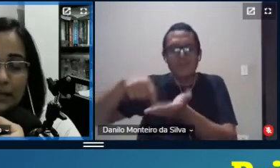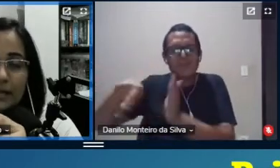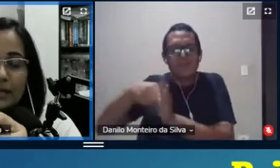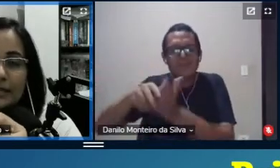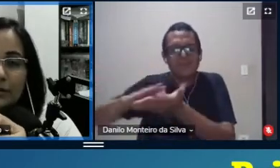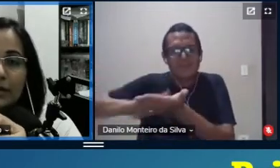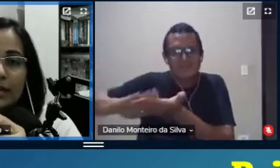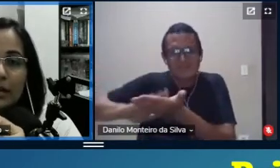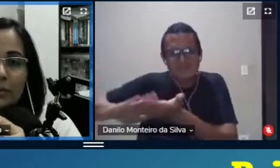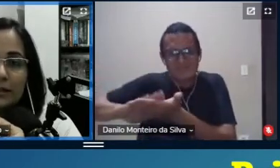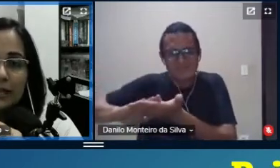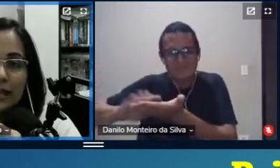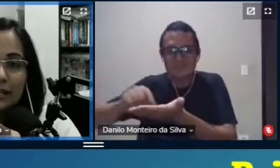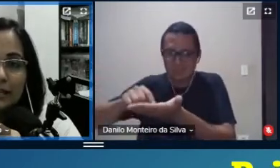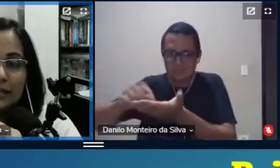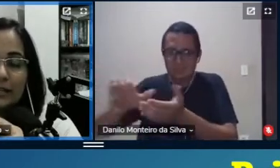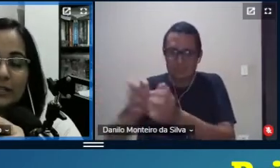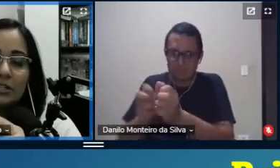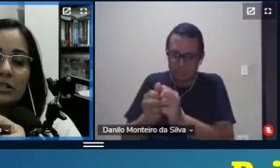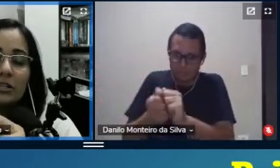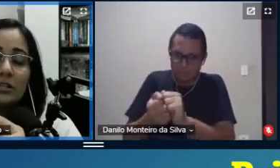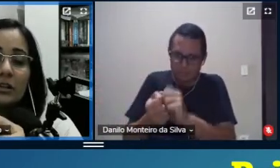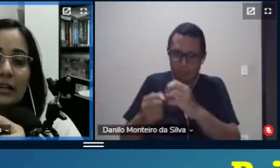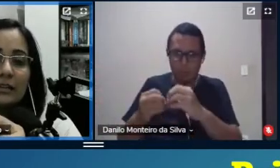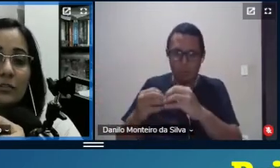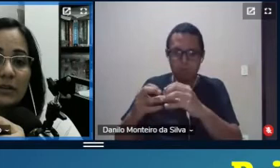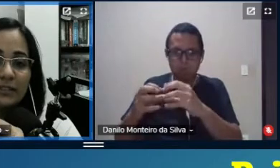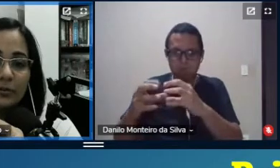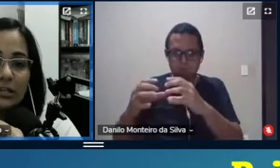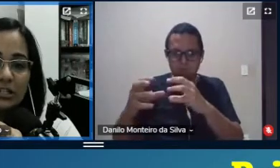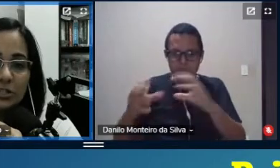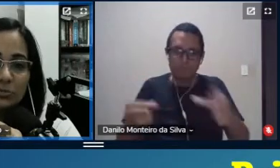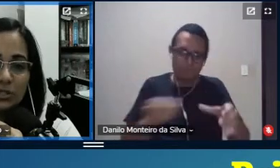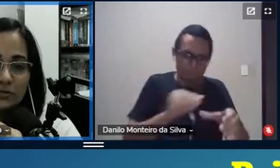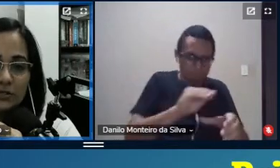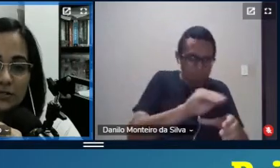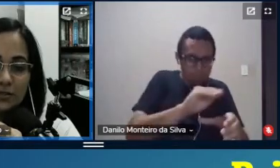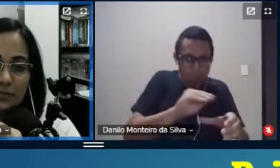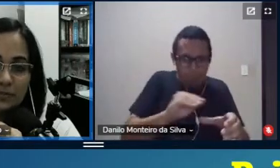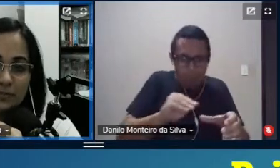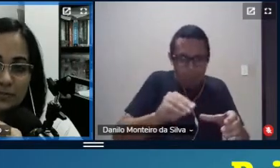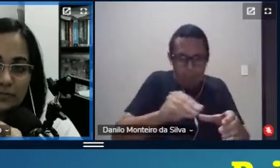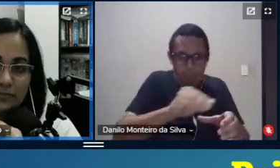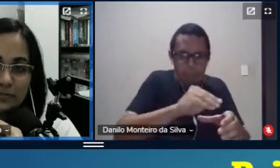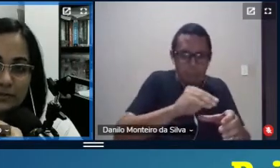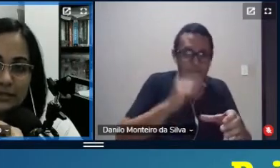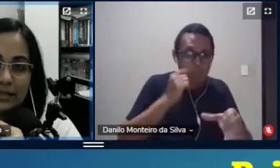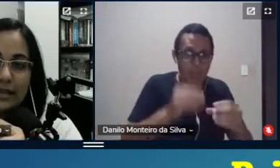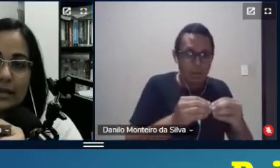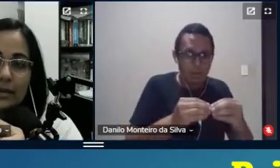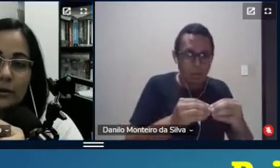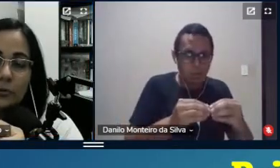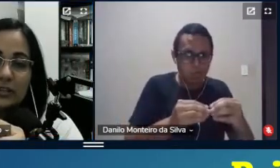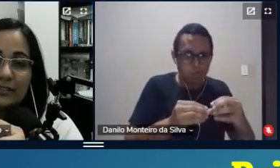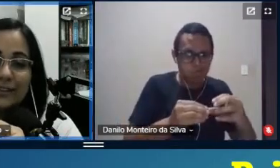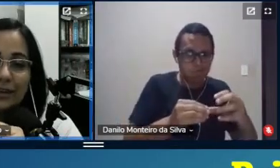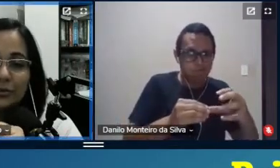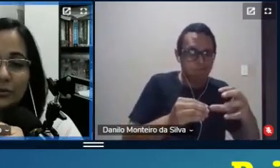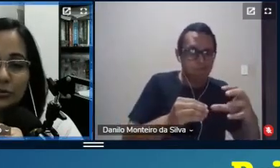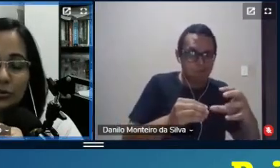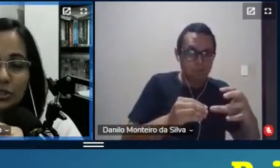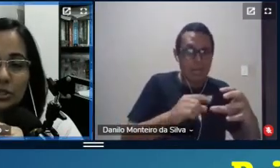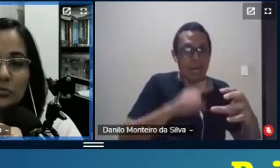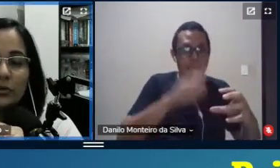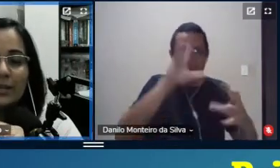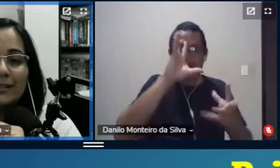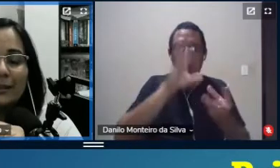tá? Então, é uma técnica ali de inspeção que a gente pode fazer. O ensaio